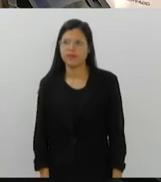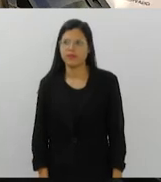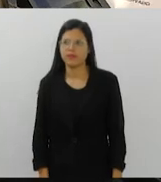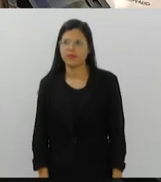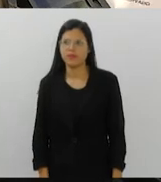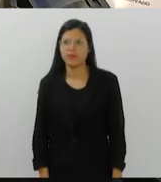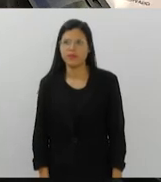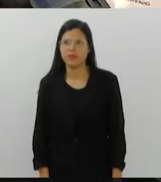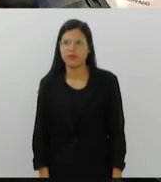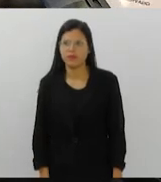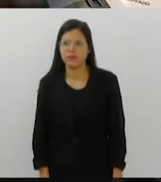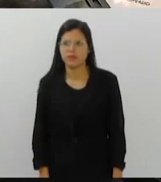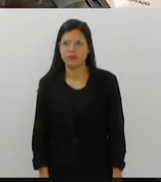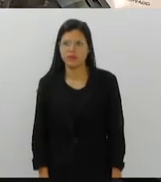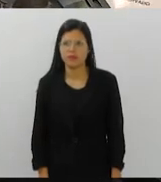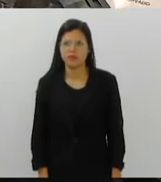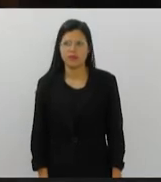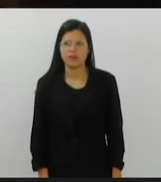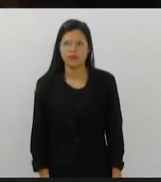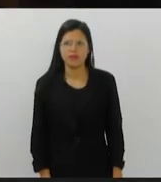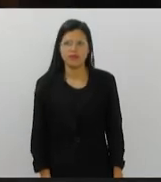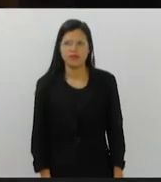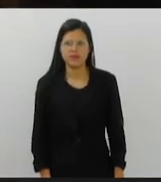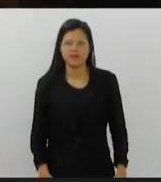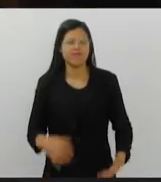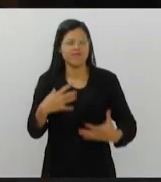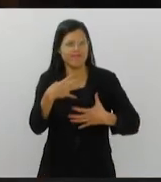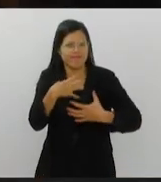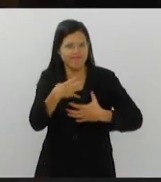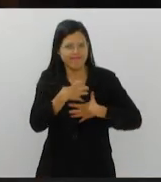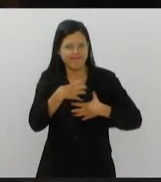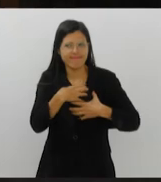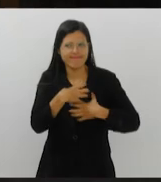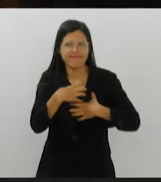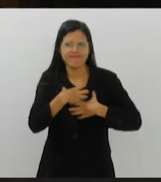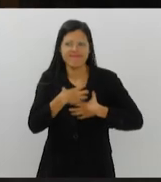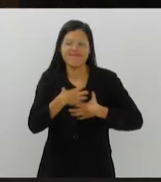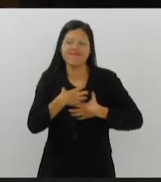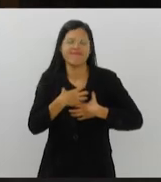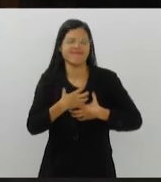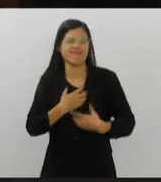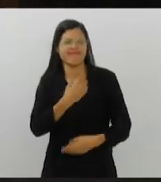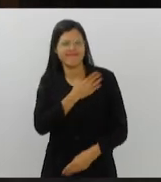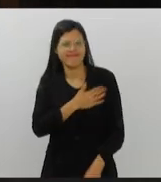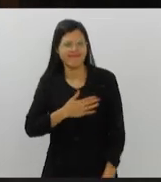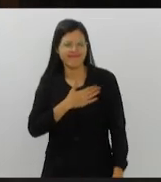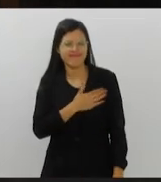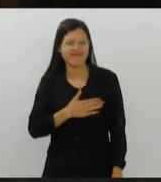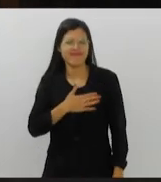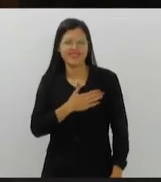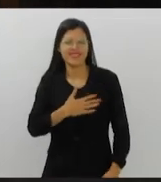Tia Ju, é com grande honra que eu estou hoje aqui.